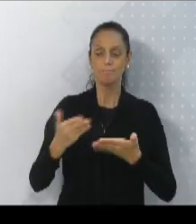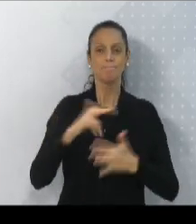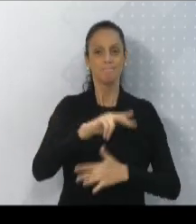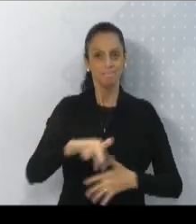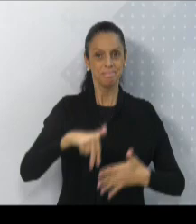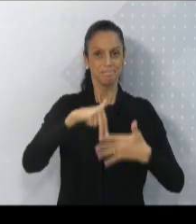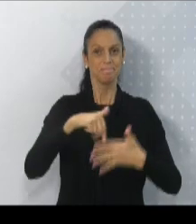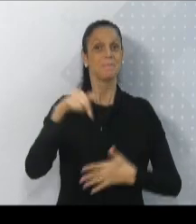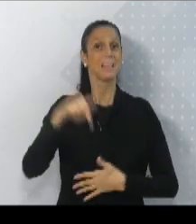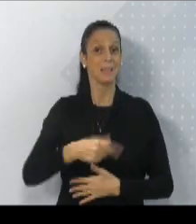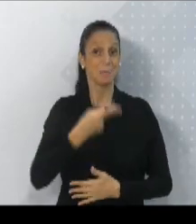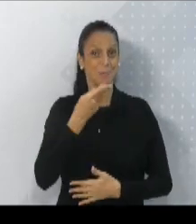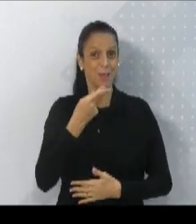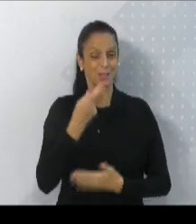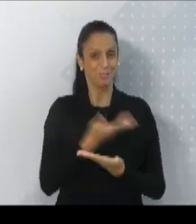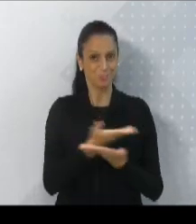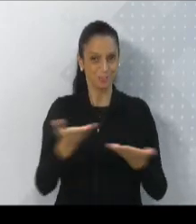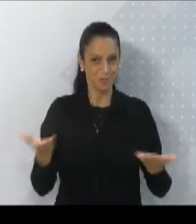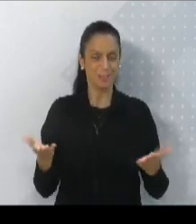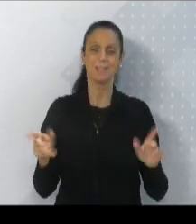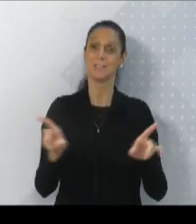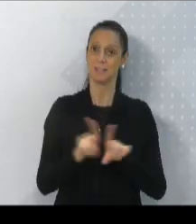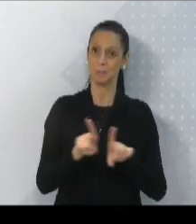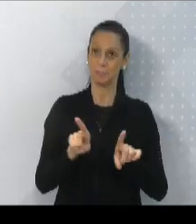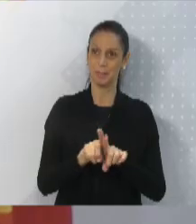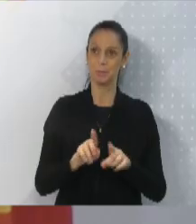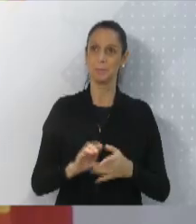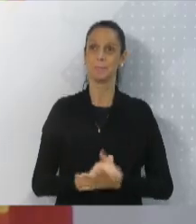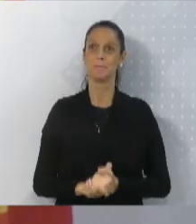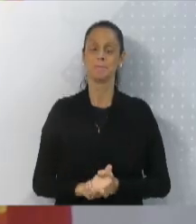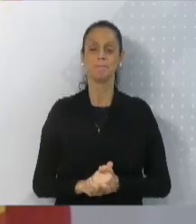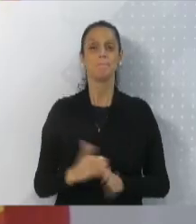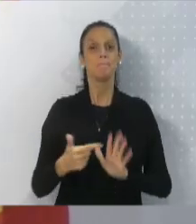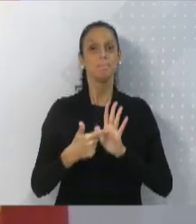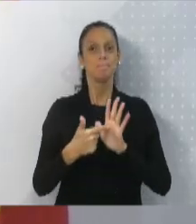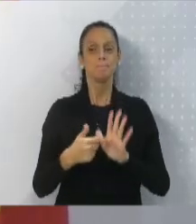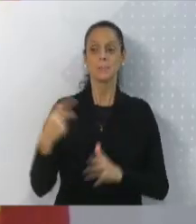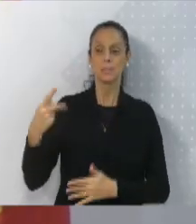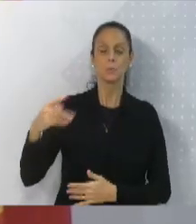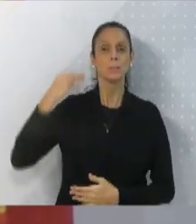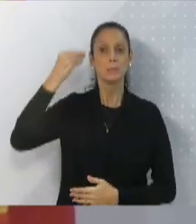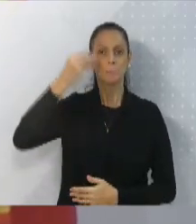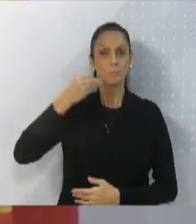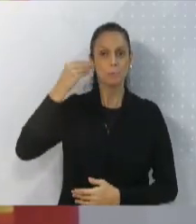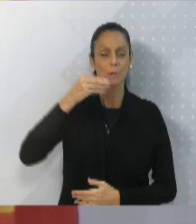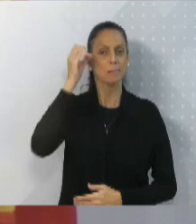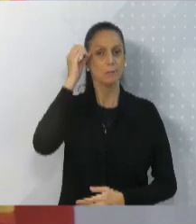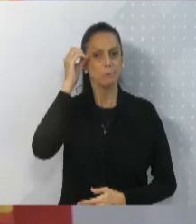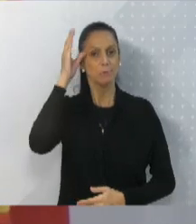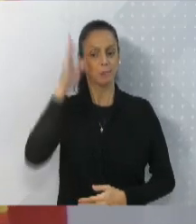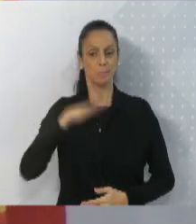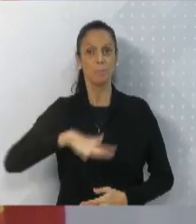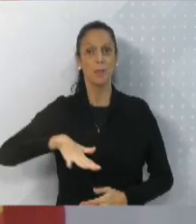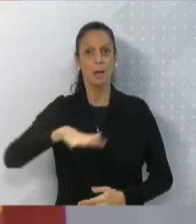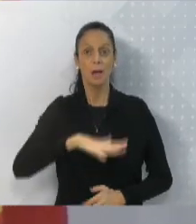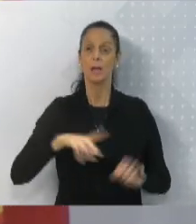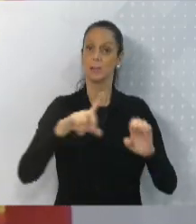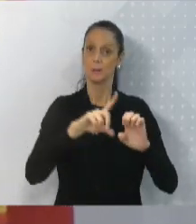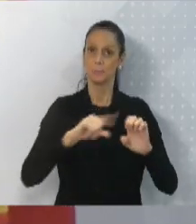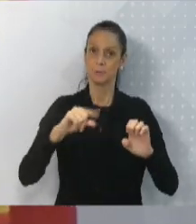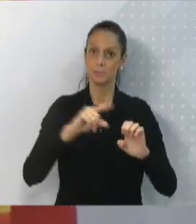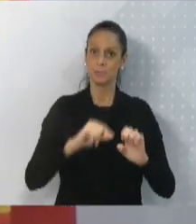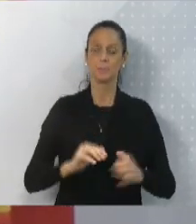no momento oportuno para aquela faça uma fala também demonstrando um pouco da sua experiência do seu conhecimento na área de